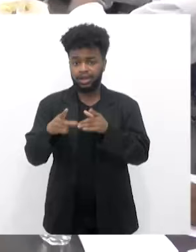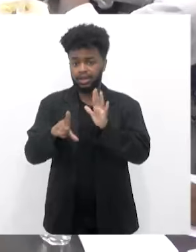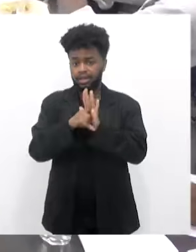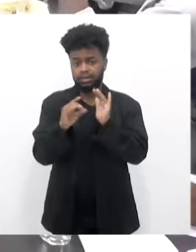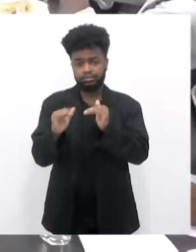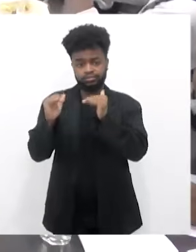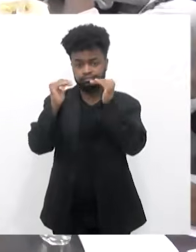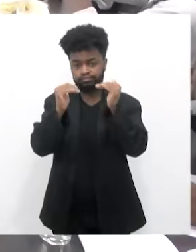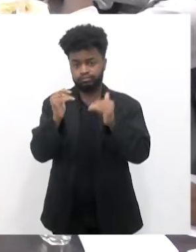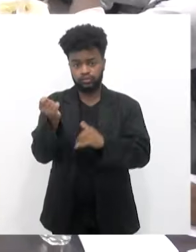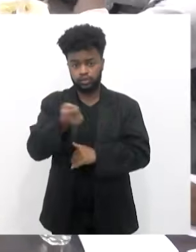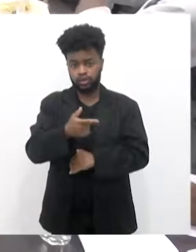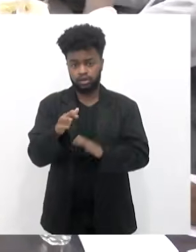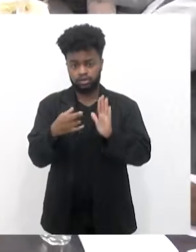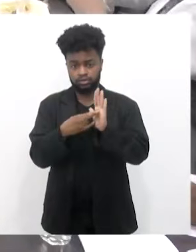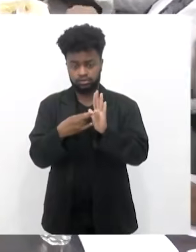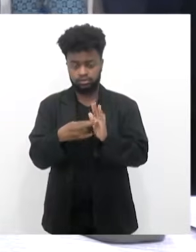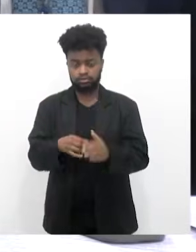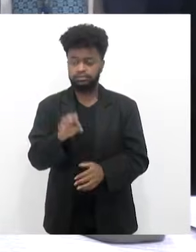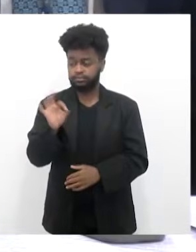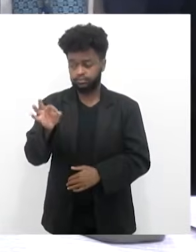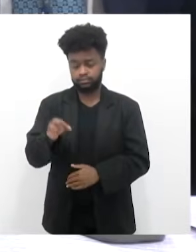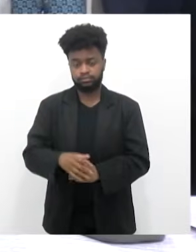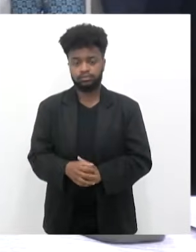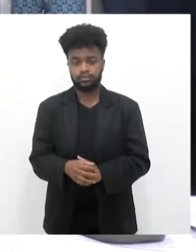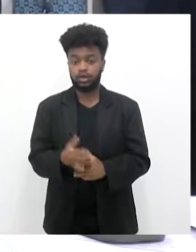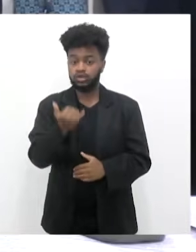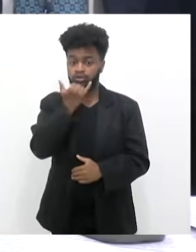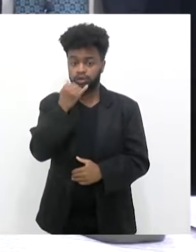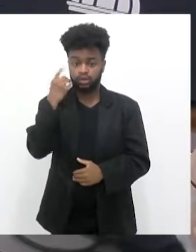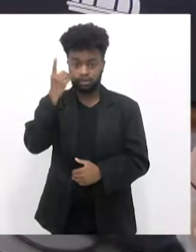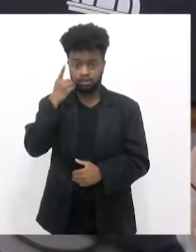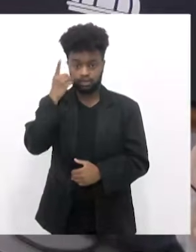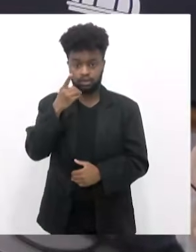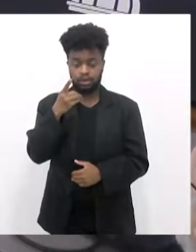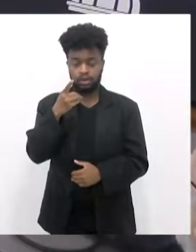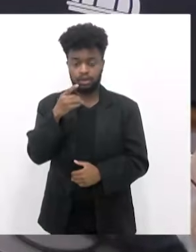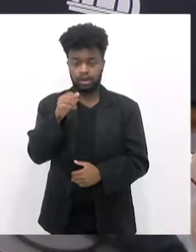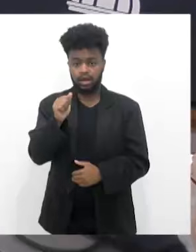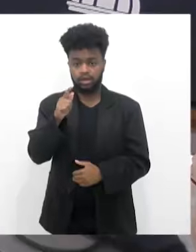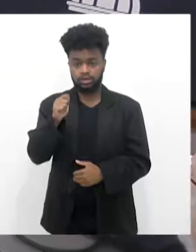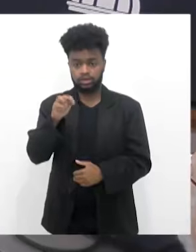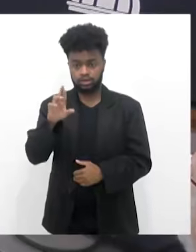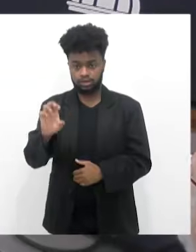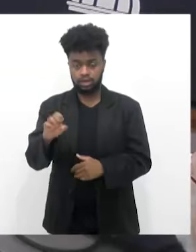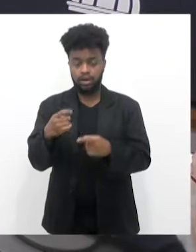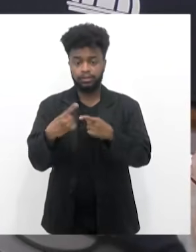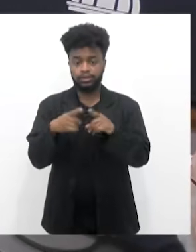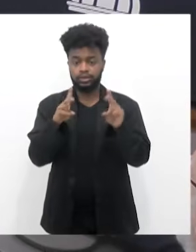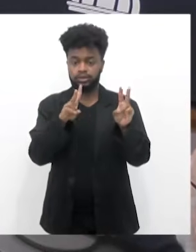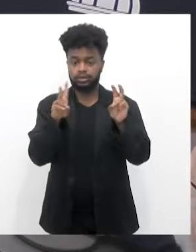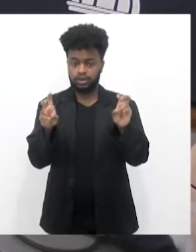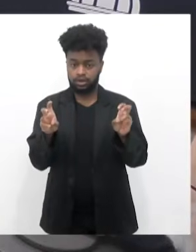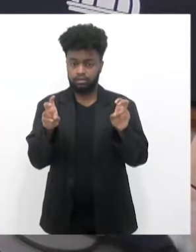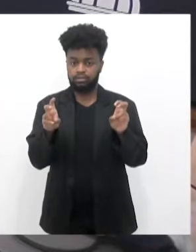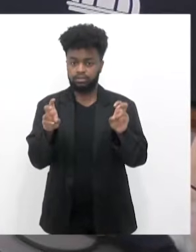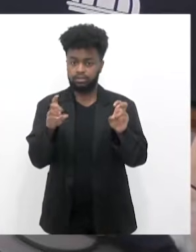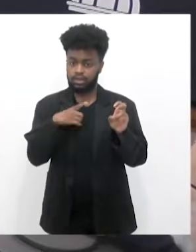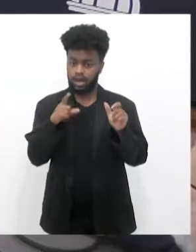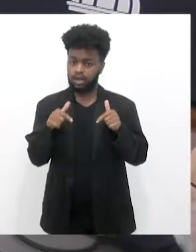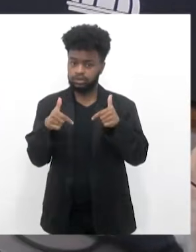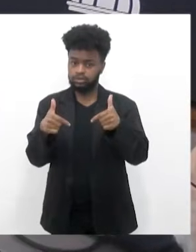Olha ao só. regimento. Com certeza, me com certeza. perdoe, deputado Climoploc. Esta questão foi um ato da